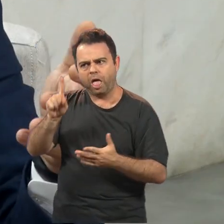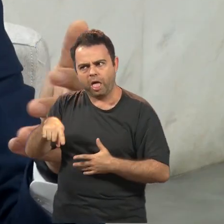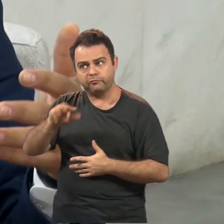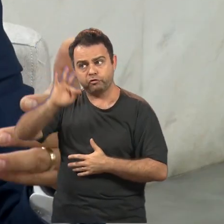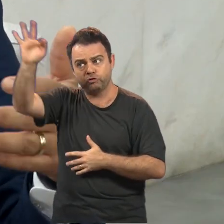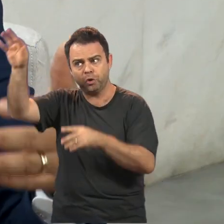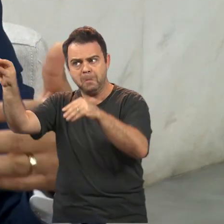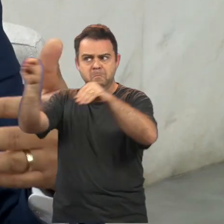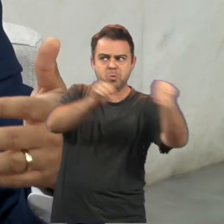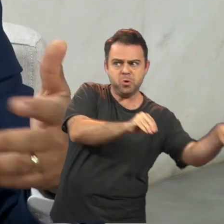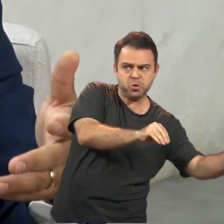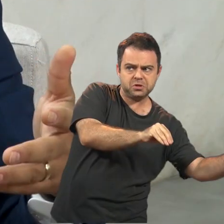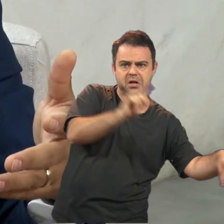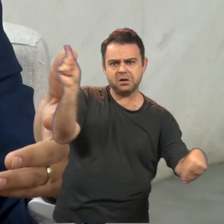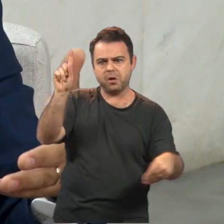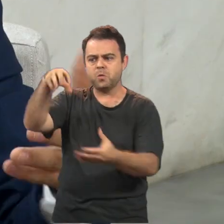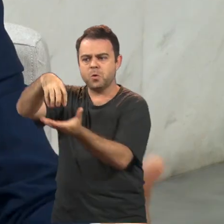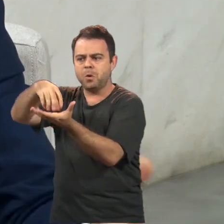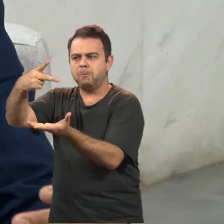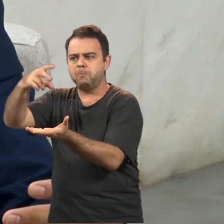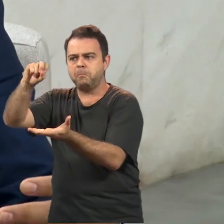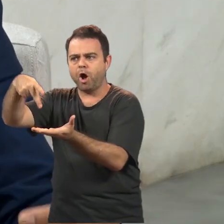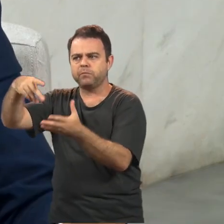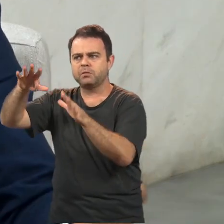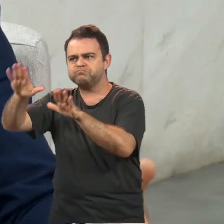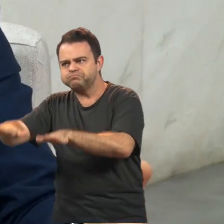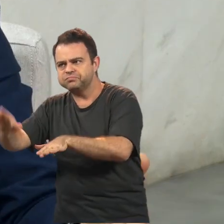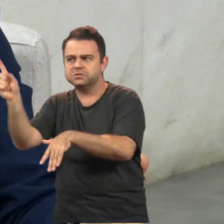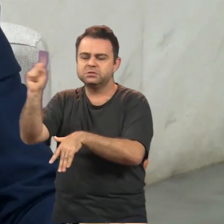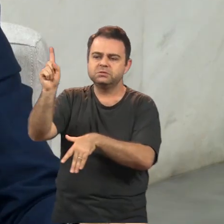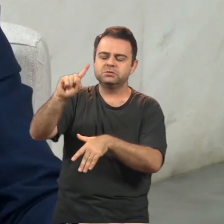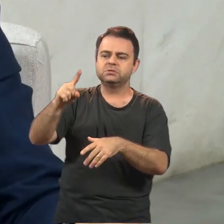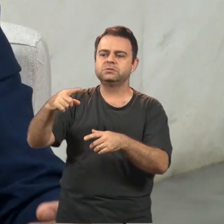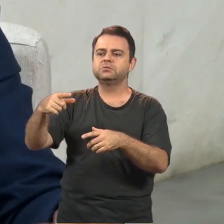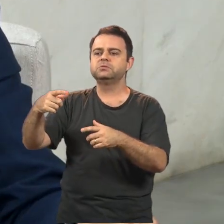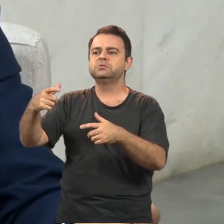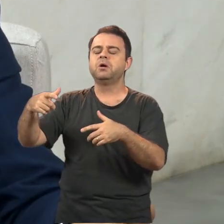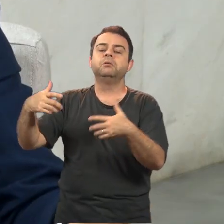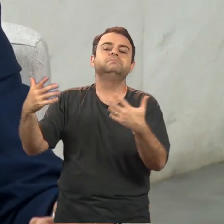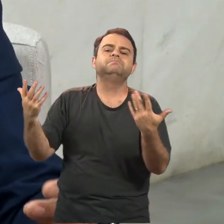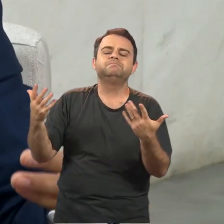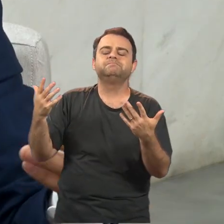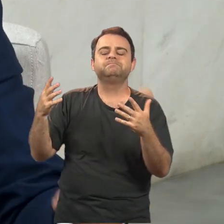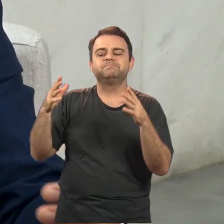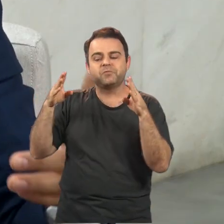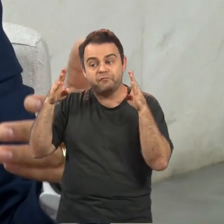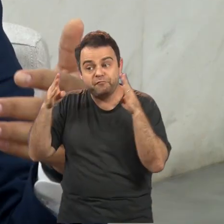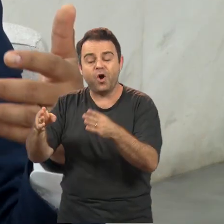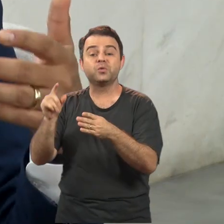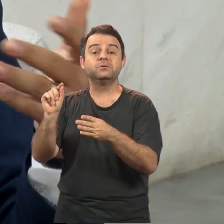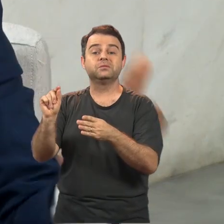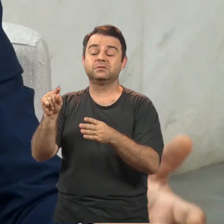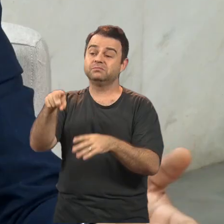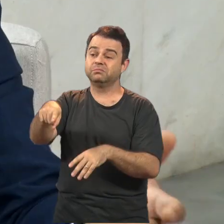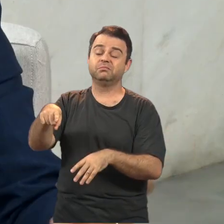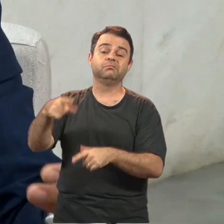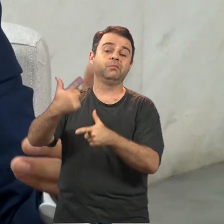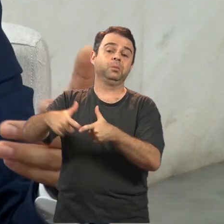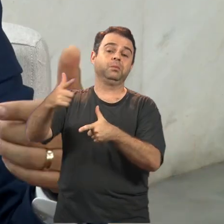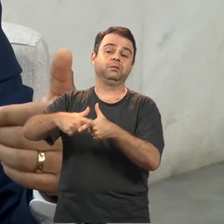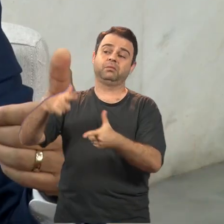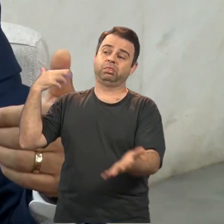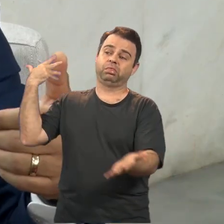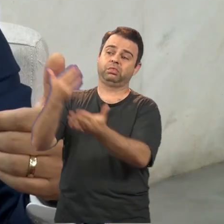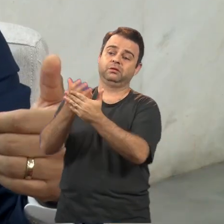não. A ideia era, de fato, debater uma situação crônica que vive há muitos anos na nossa cidade, que é a situação dos moradores em condição de